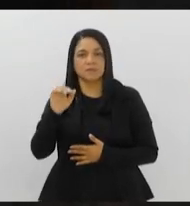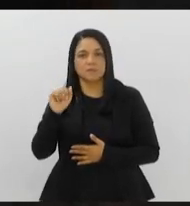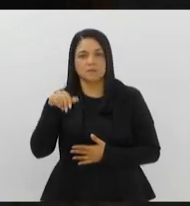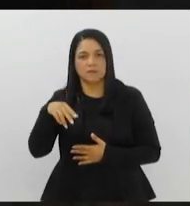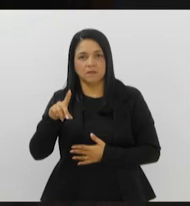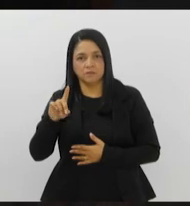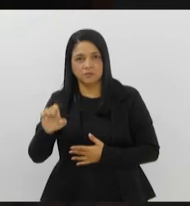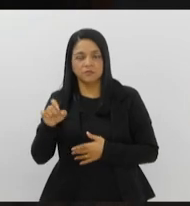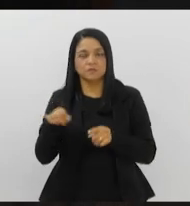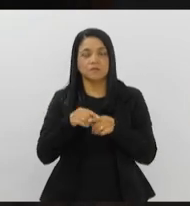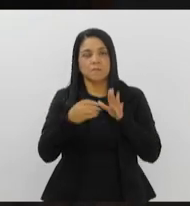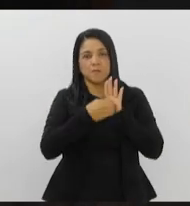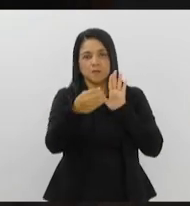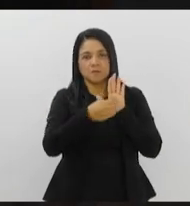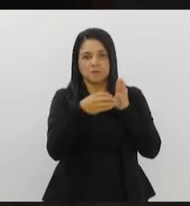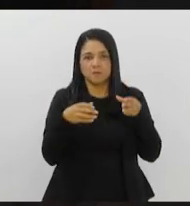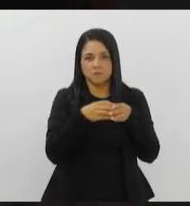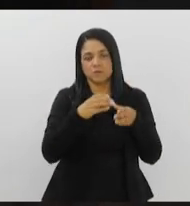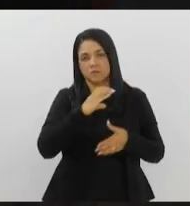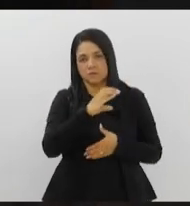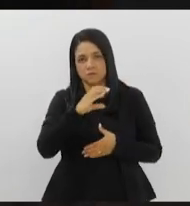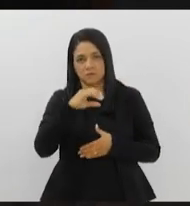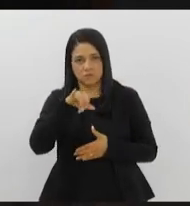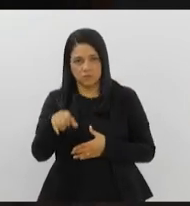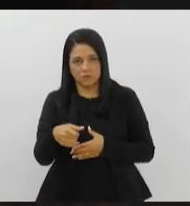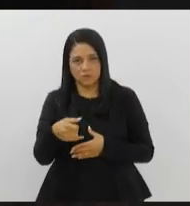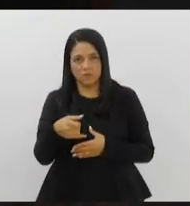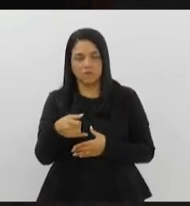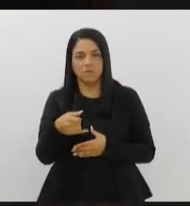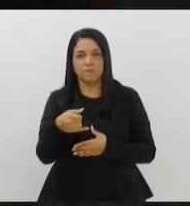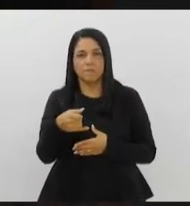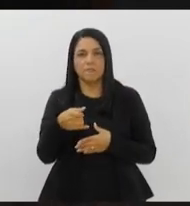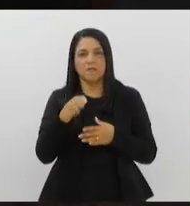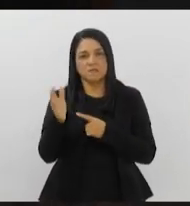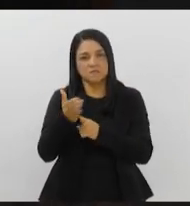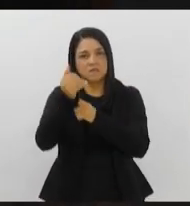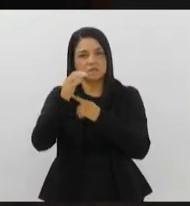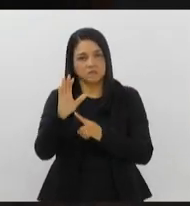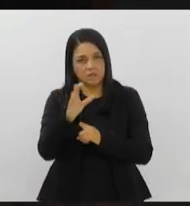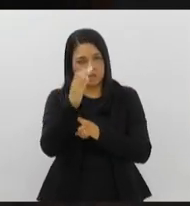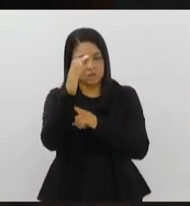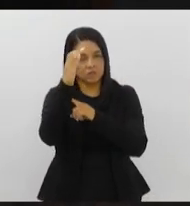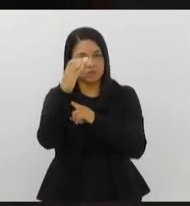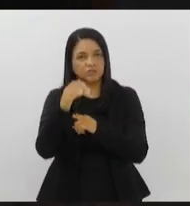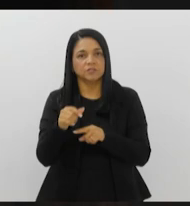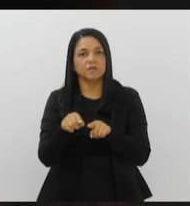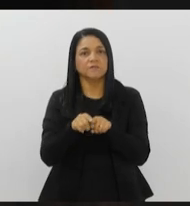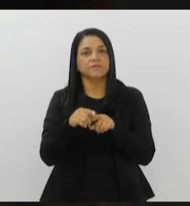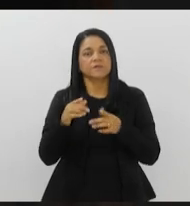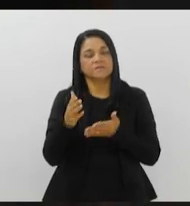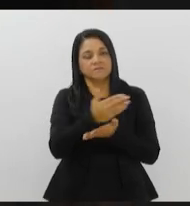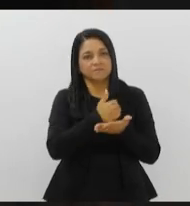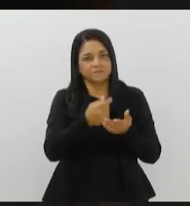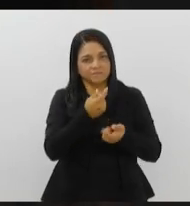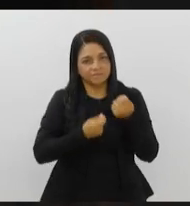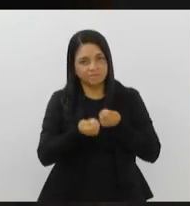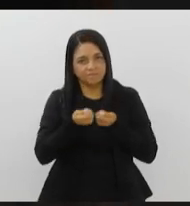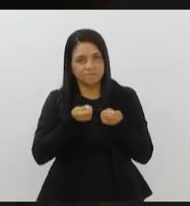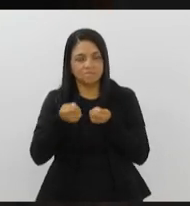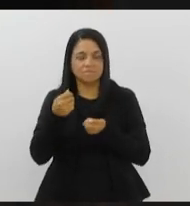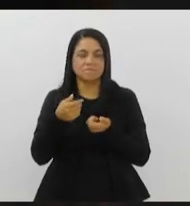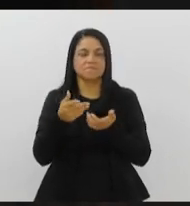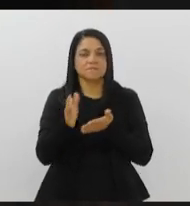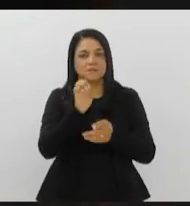Pendente de parecer das comissões de Constituição e Justiça, Ciência e Tecnologia, Economia, Indústria e Comércio, Tributação, Controle da Arrecadação